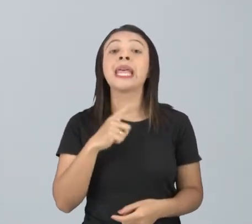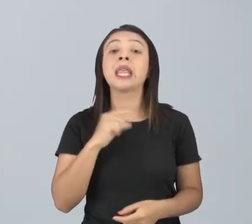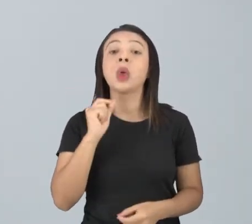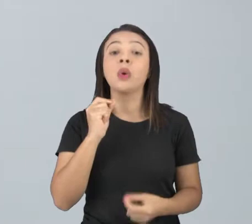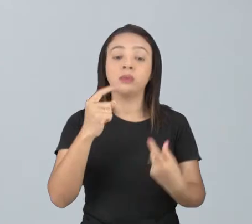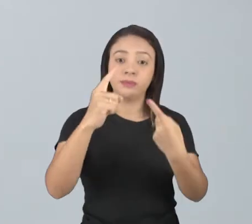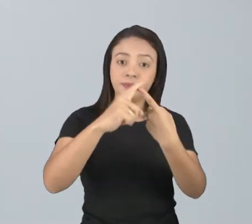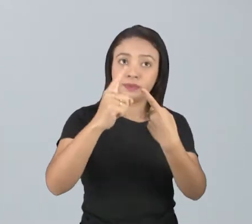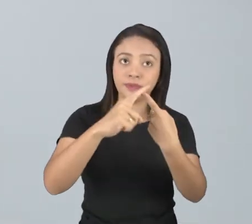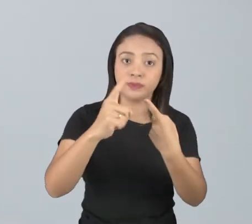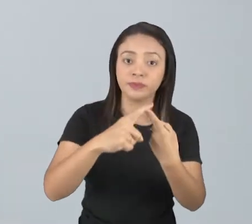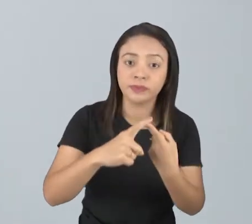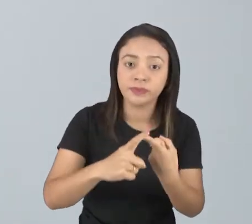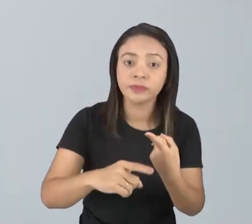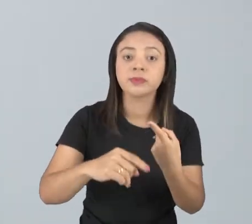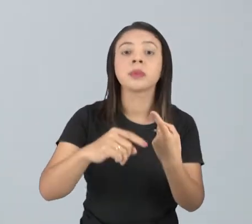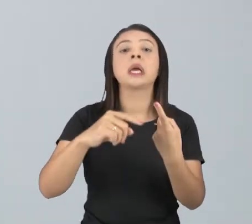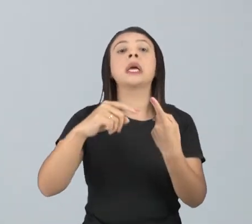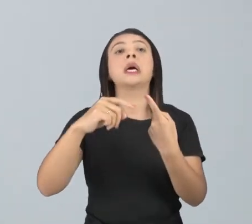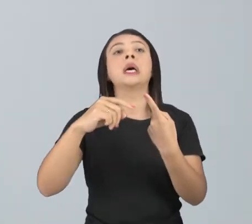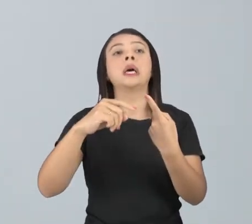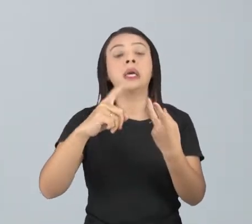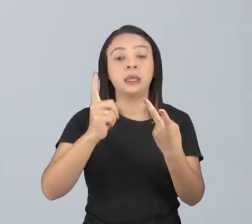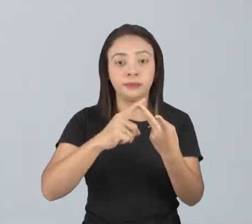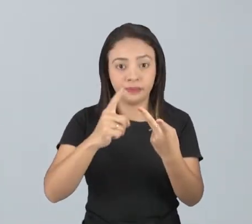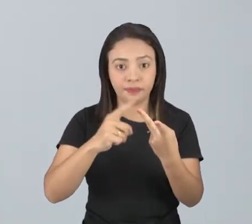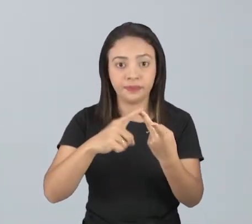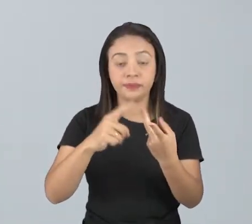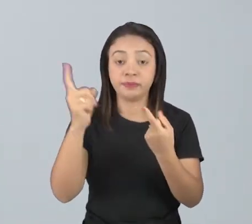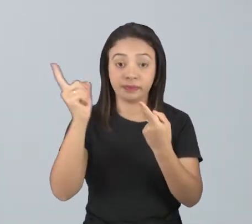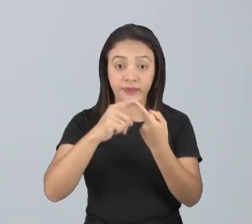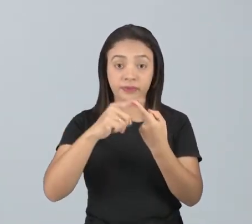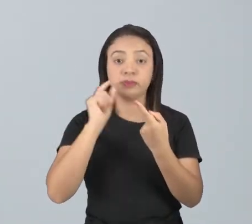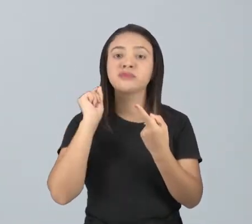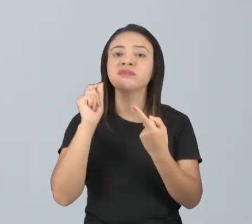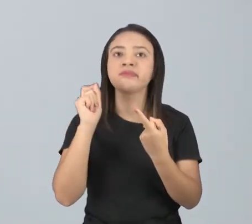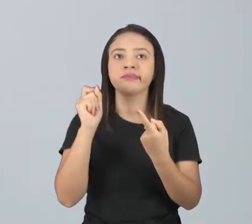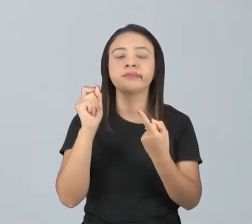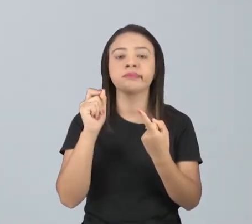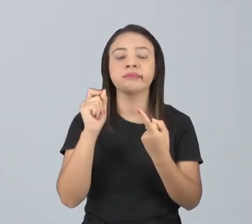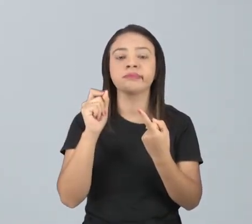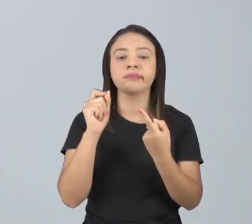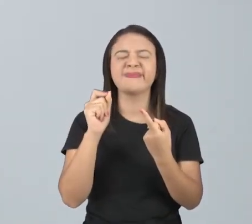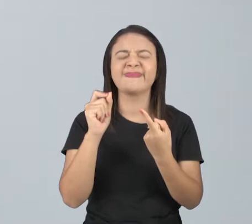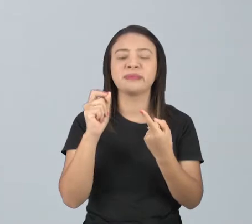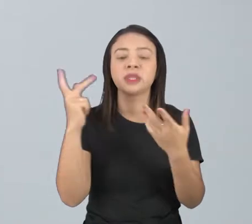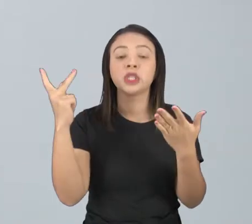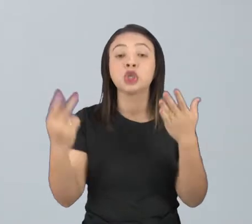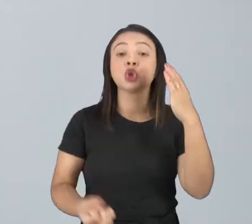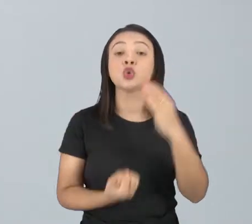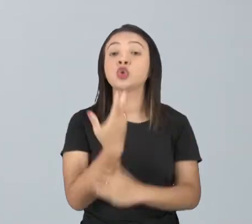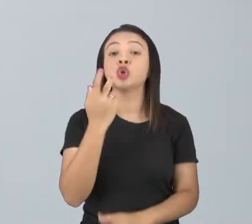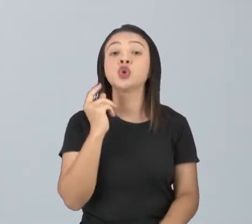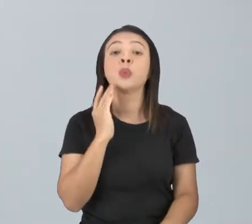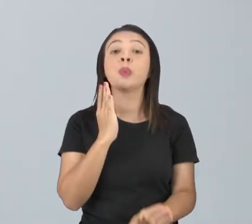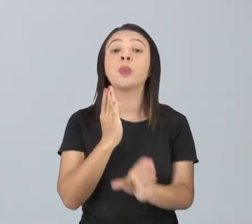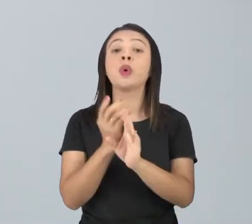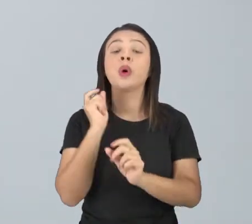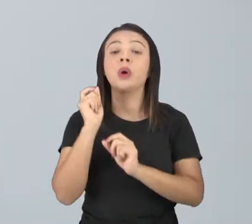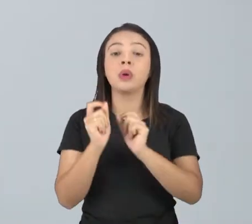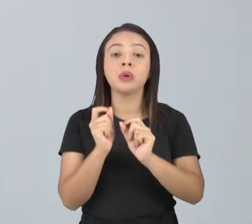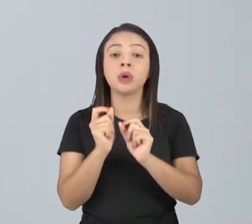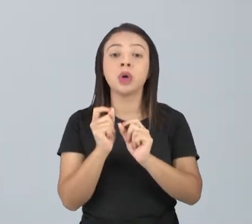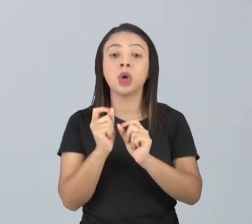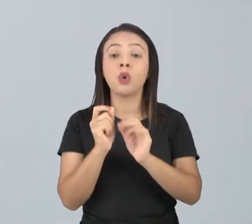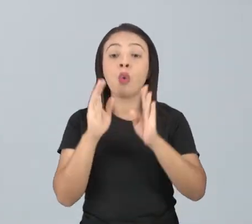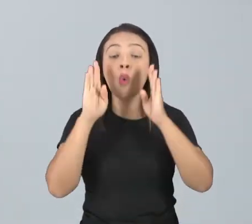são os movimentos conjunturais e estruturais. Os conjunturais são aqueles que acontecem e surgem por uma demanda específica, como